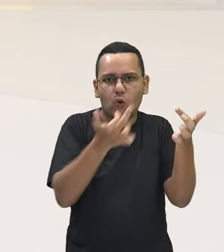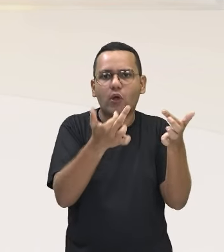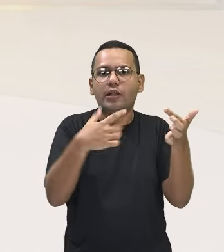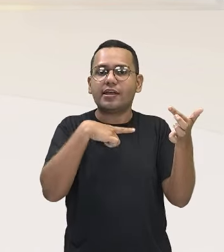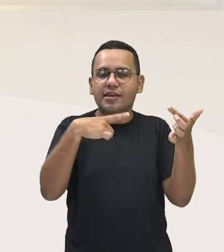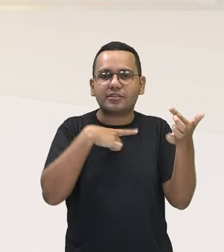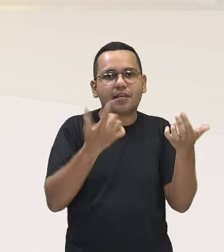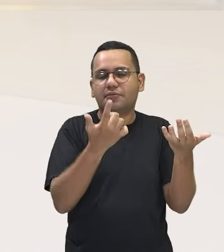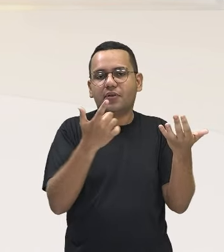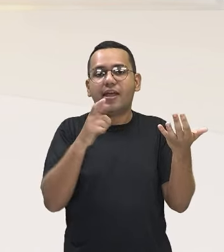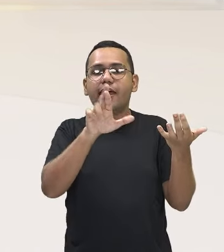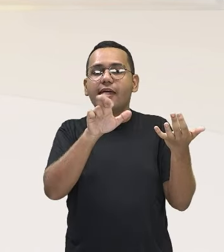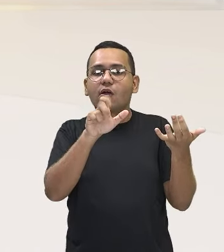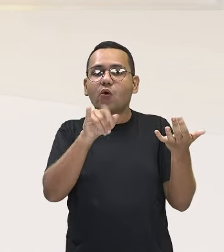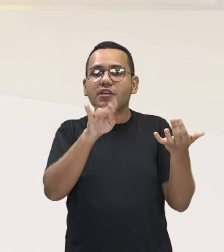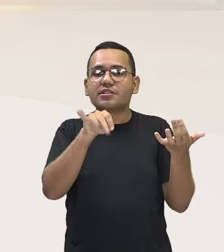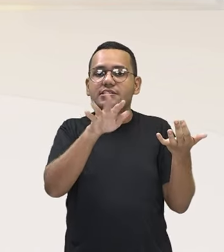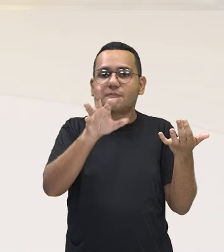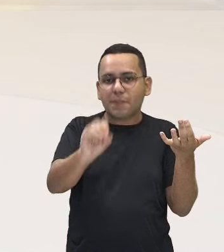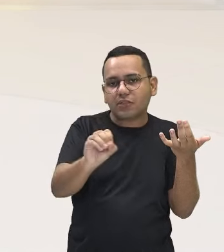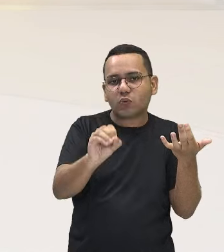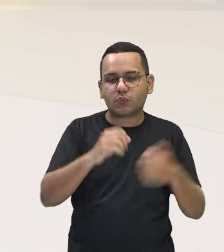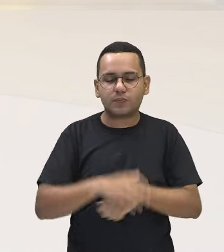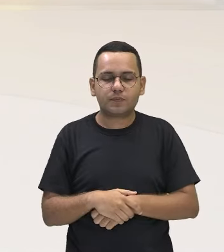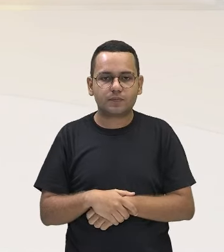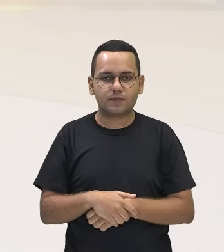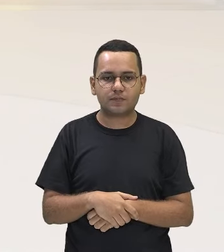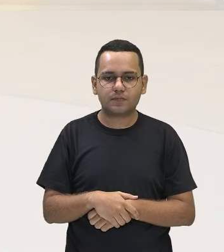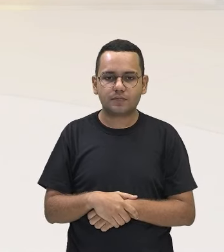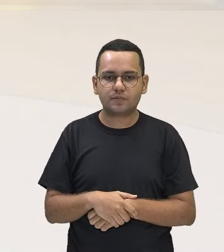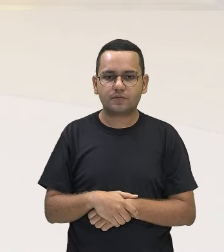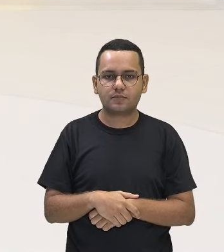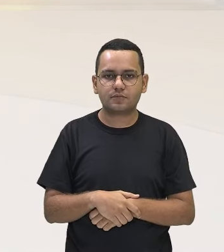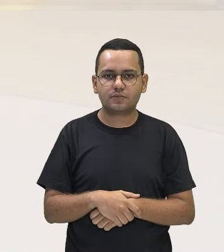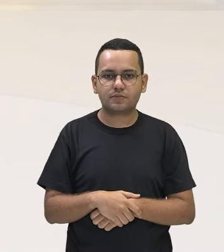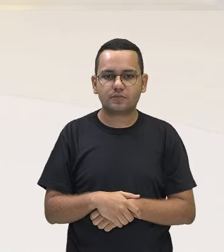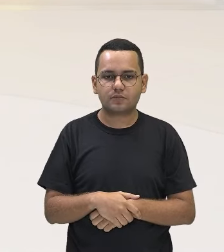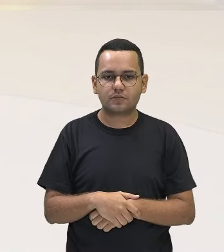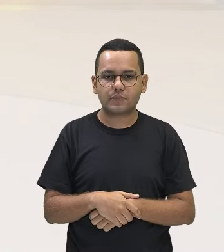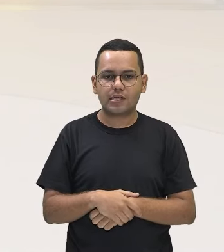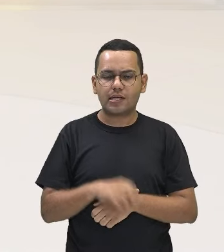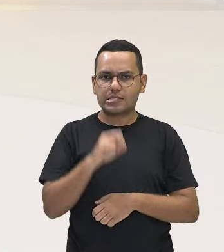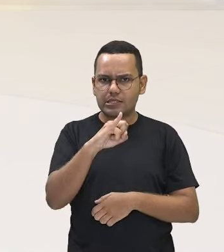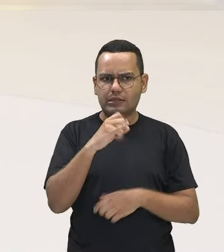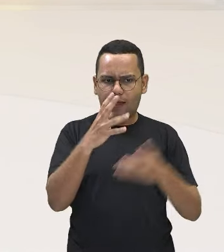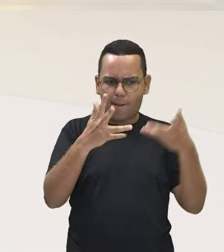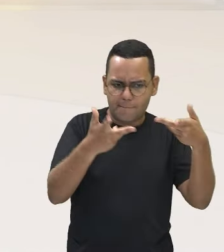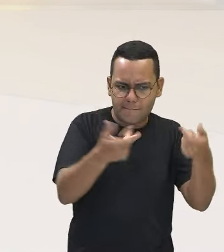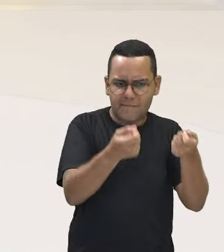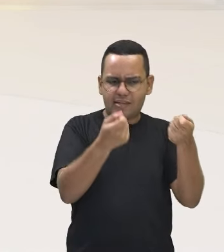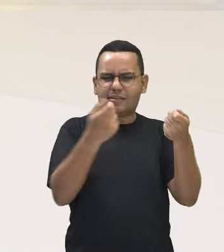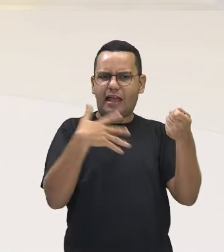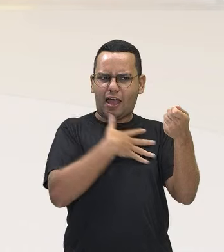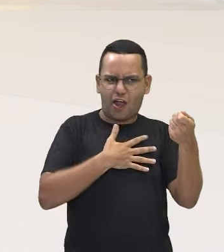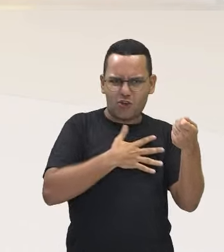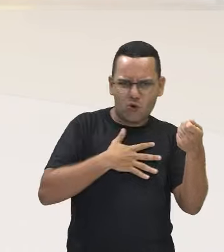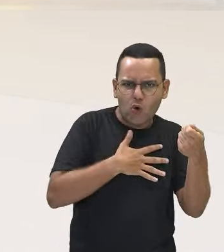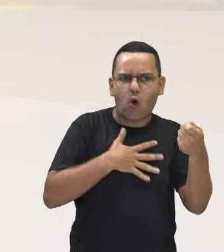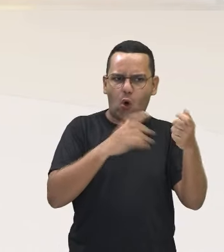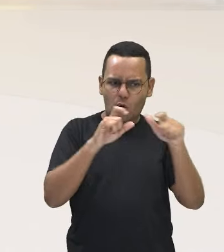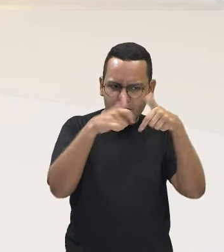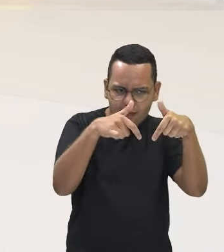Quando a gente tem a paixão que a gente falou, quando a gente tem a dedicação, a gente consegue aí resultados incríveis, né, Marcos? O maestro